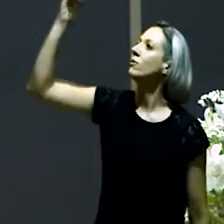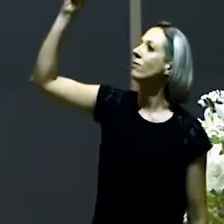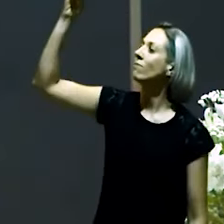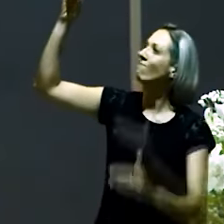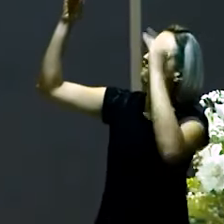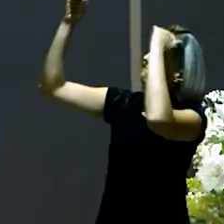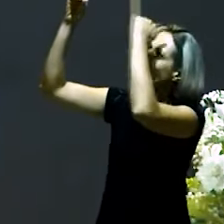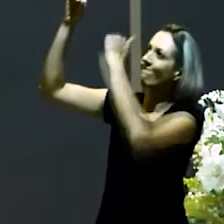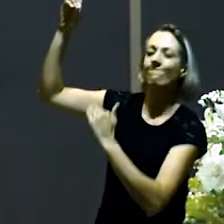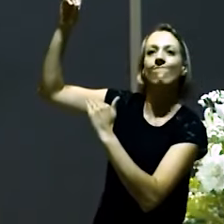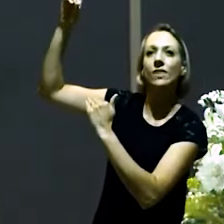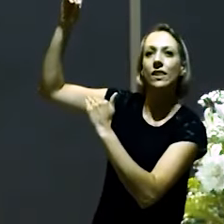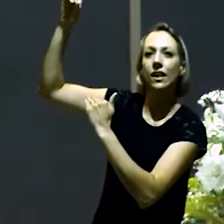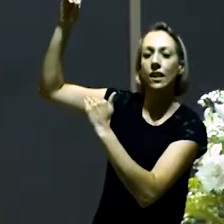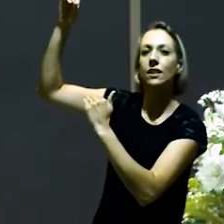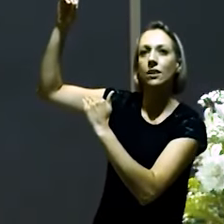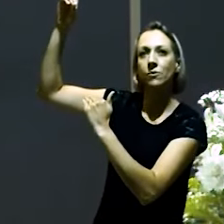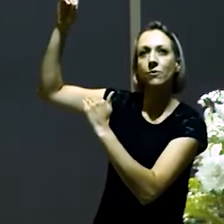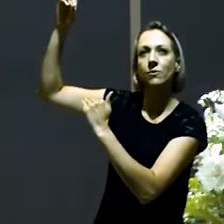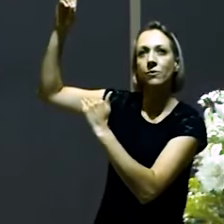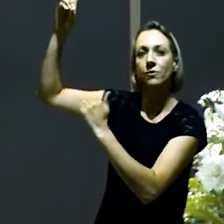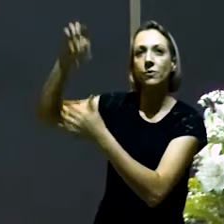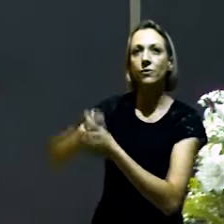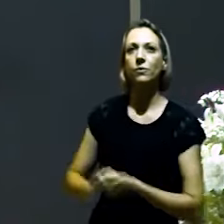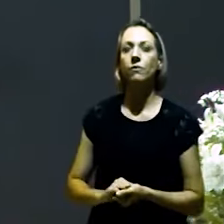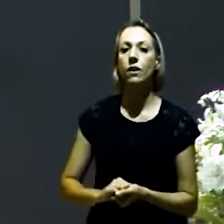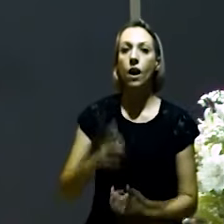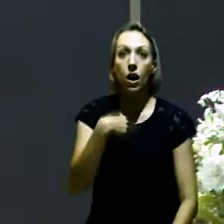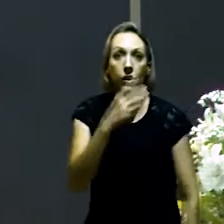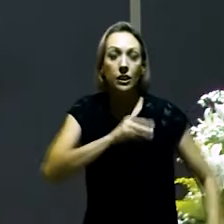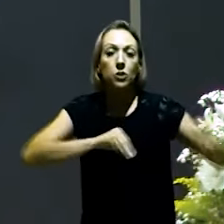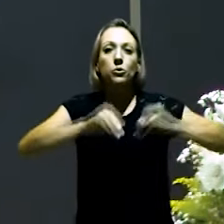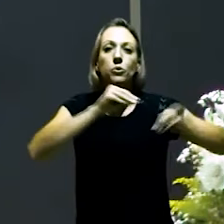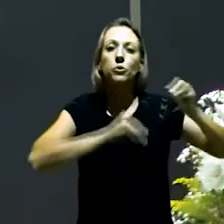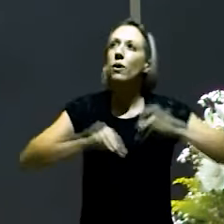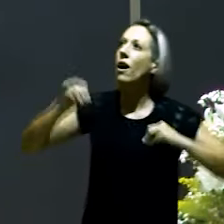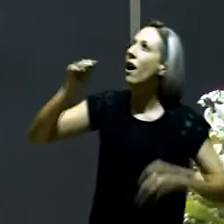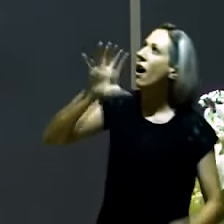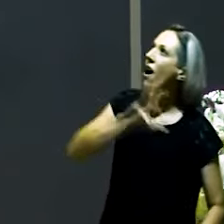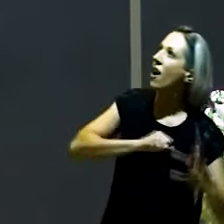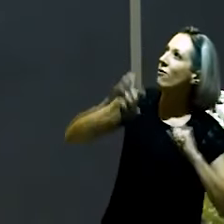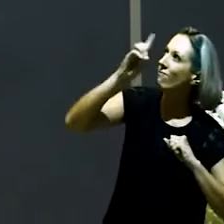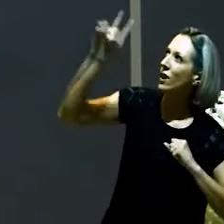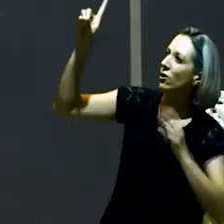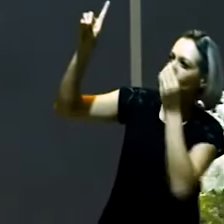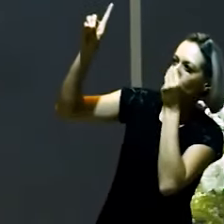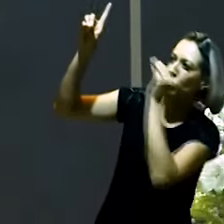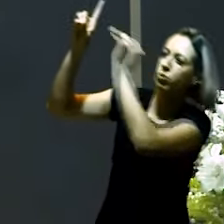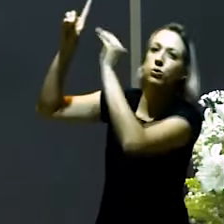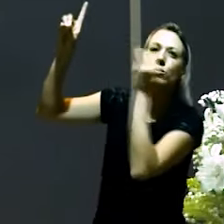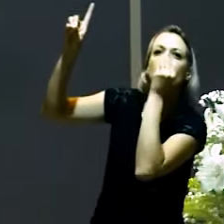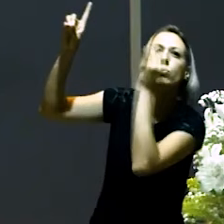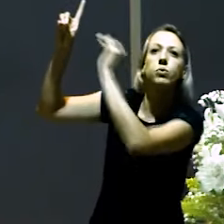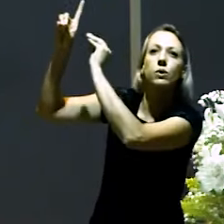de Deus, e eu diria pior e mais grave do que isso: nós pecamos contra o amor de Deus, o amor que foi